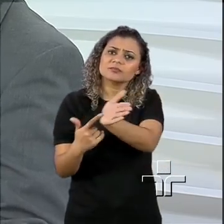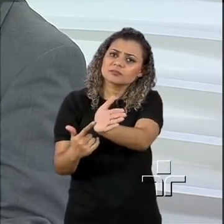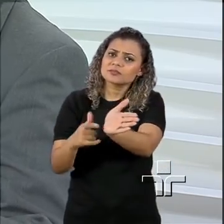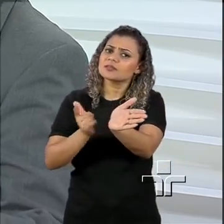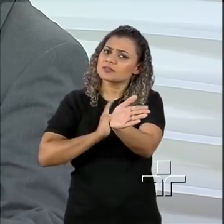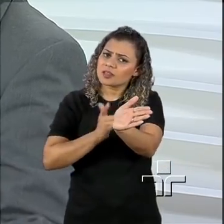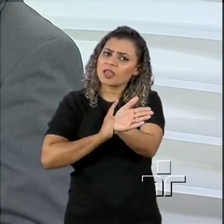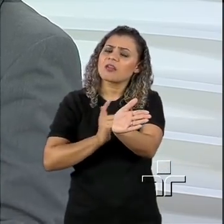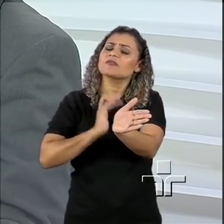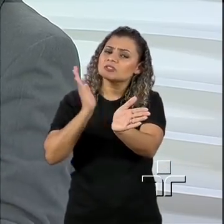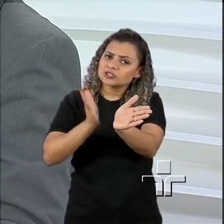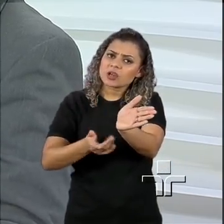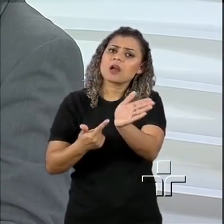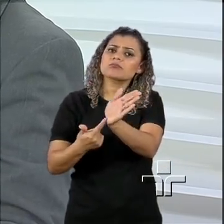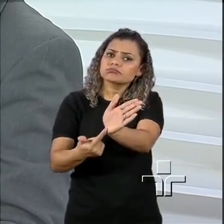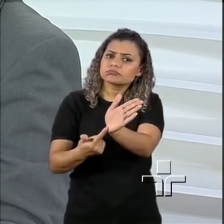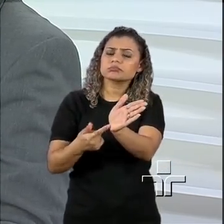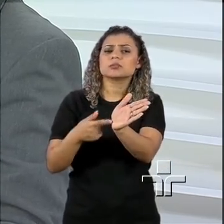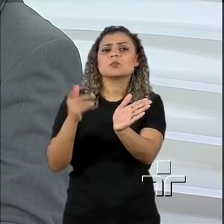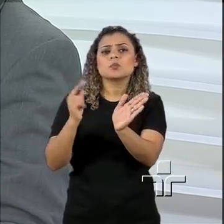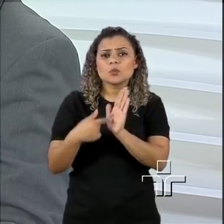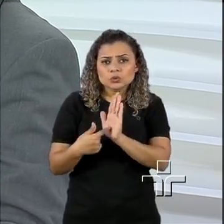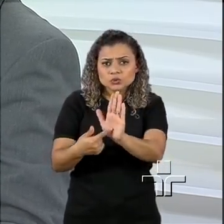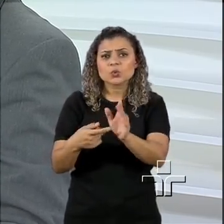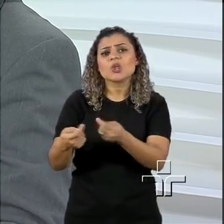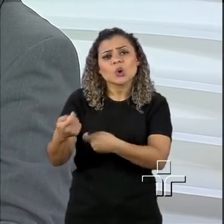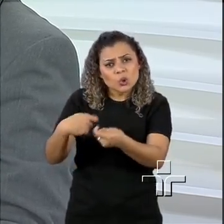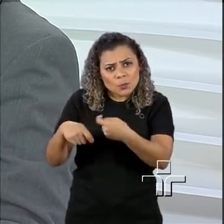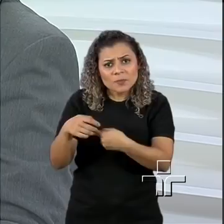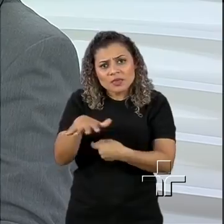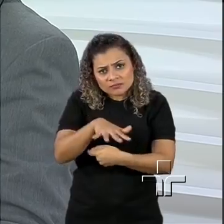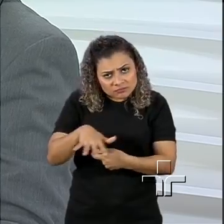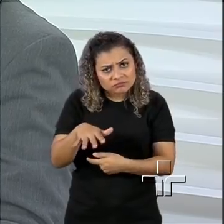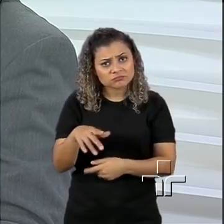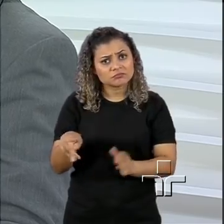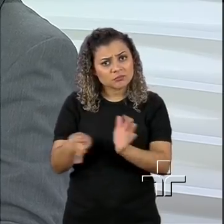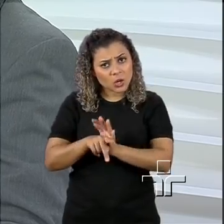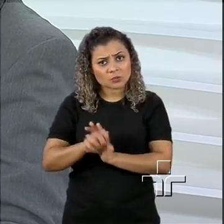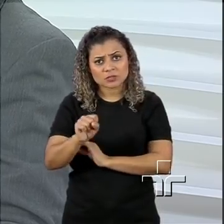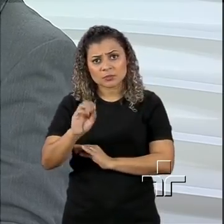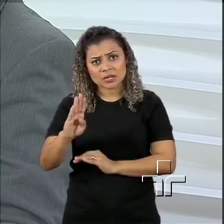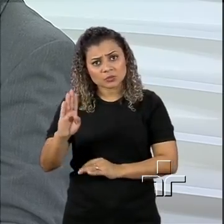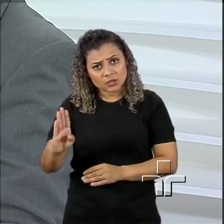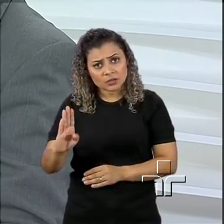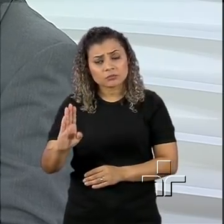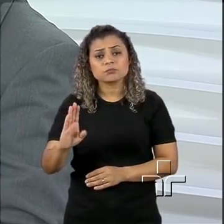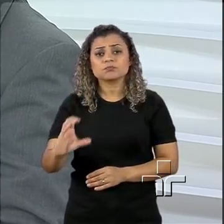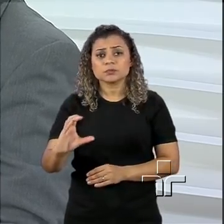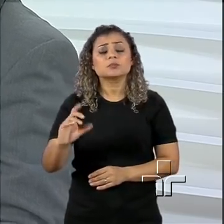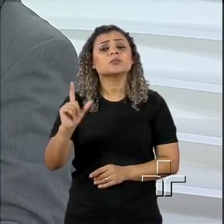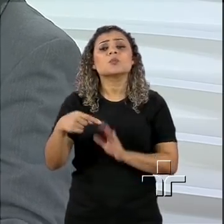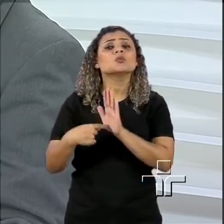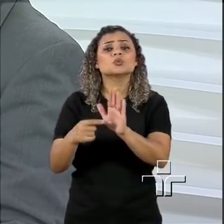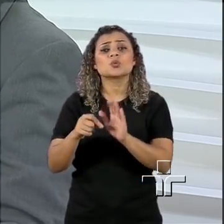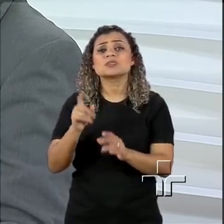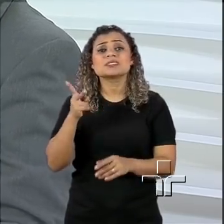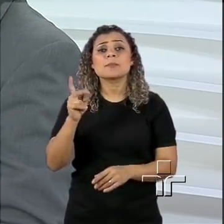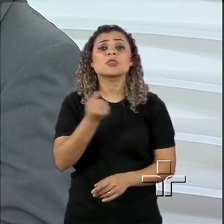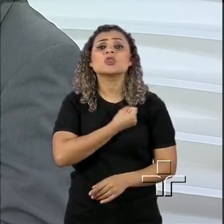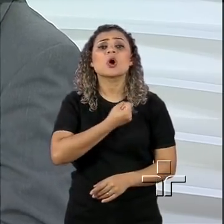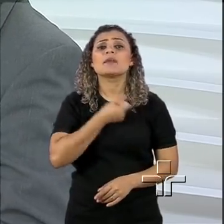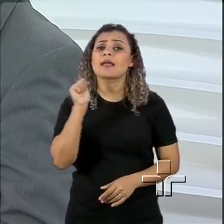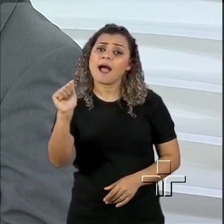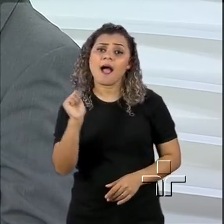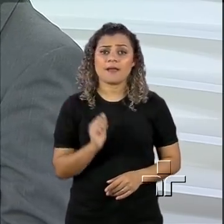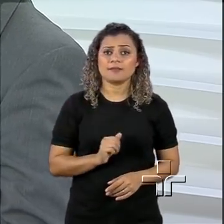o tempo todo, da nota da economia da cidade foi sempre ali, B, B+, A, enfim.